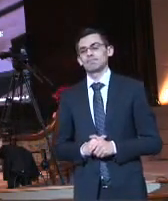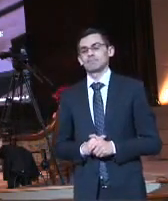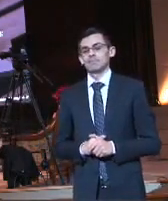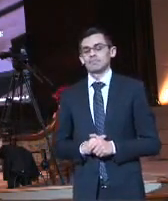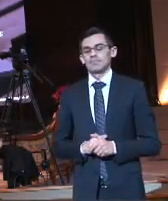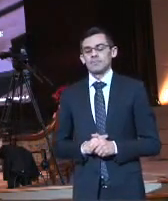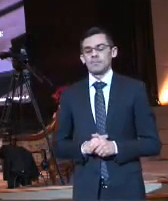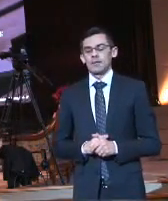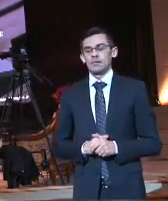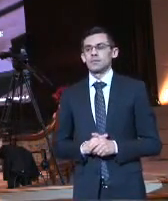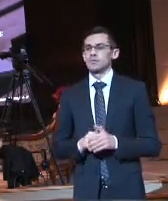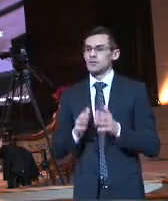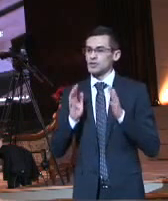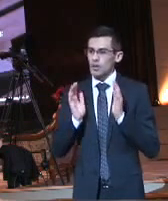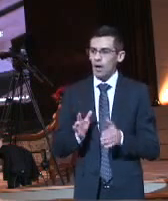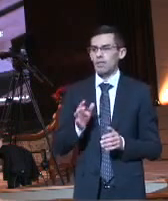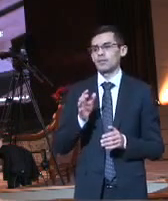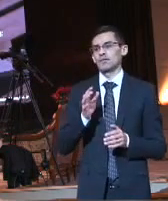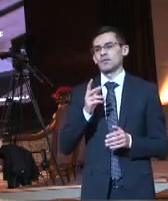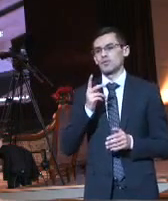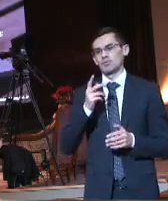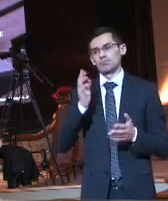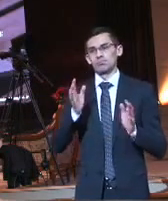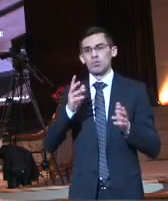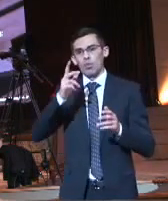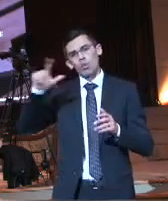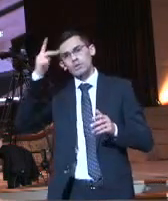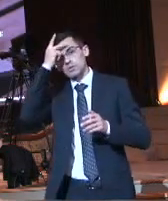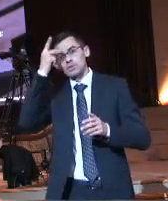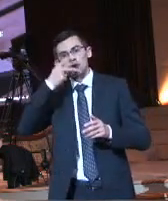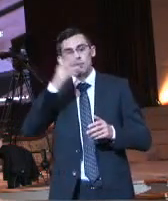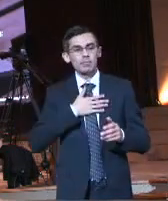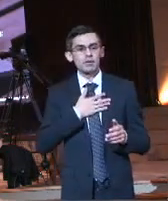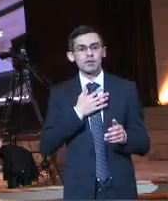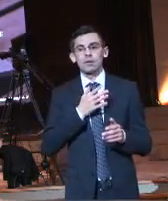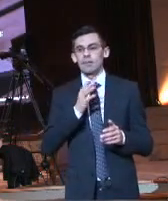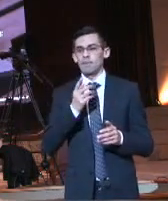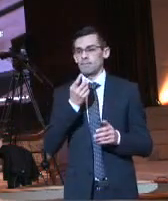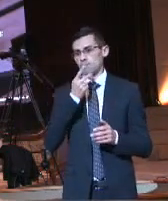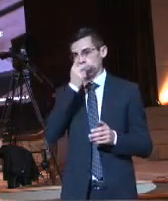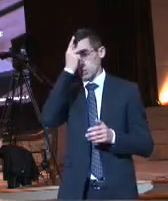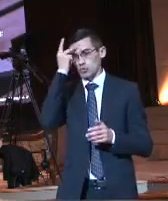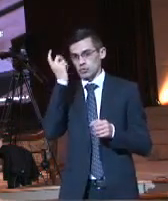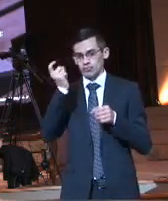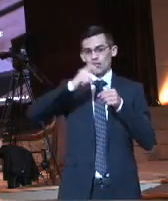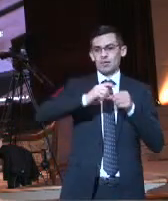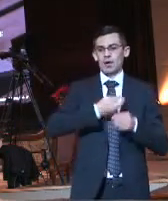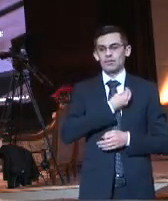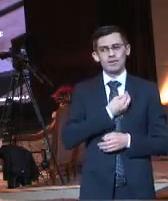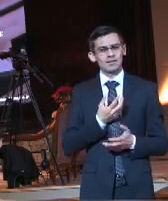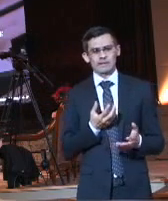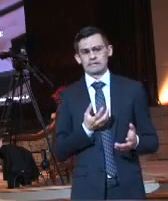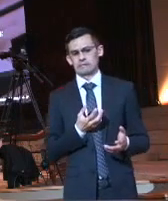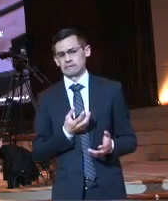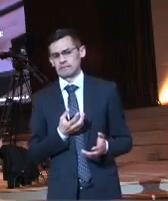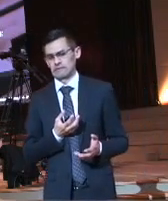Eu tinha ouvido falar de ressurreição de pessoas. E quando eu ouvia falar disso, eu falei,